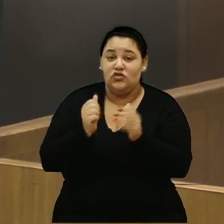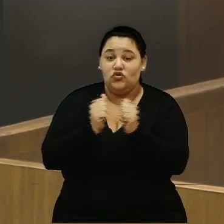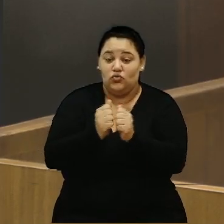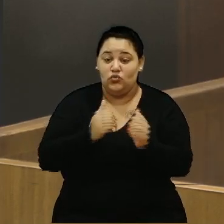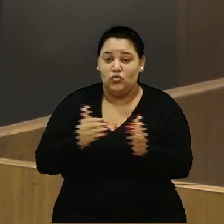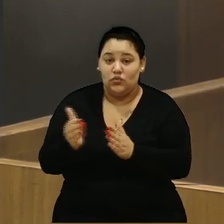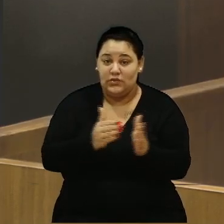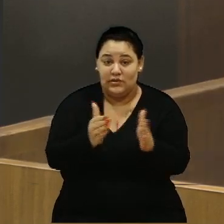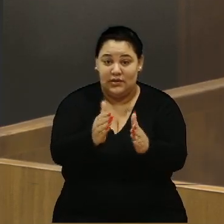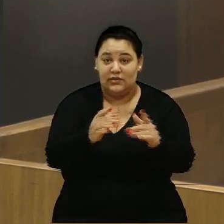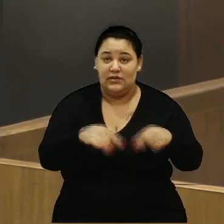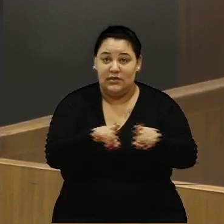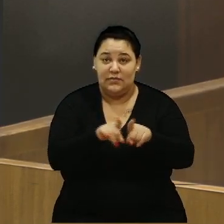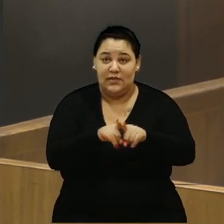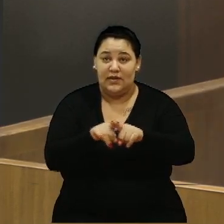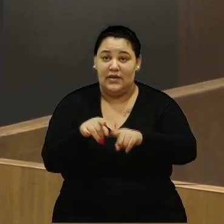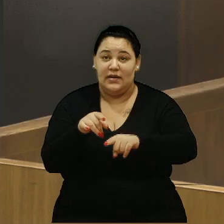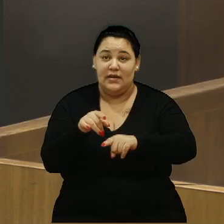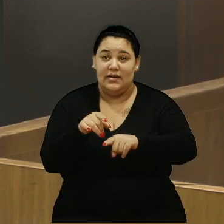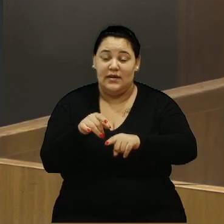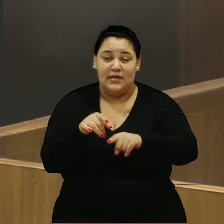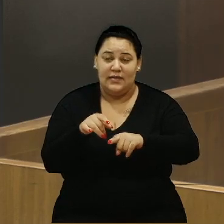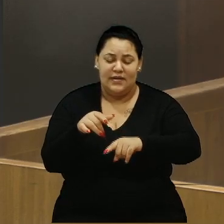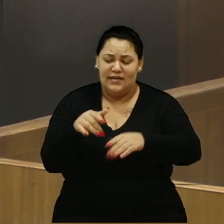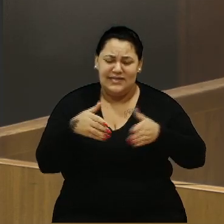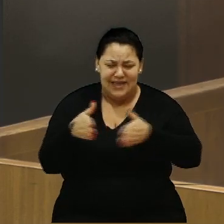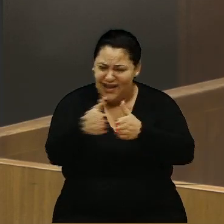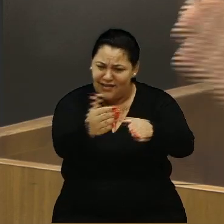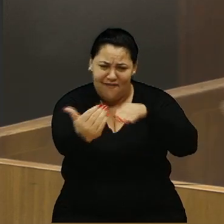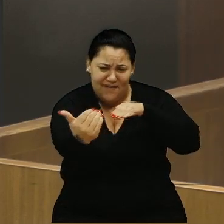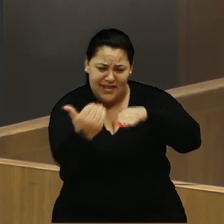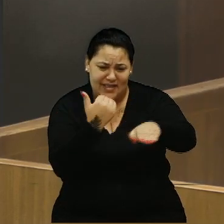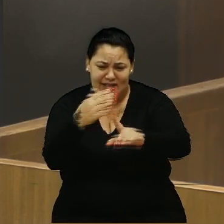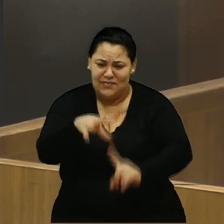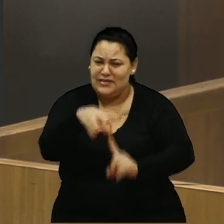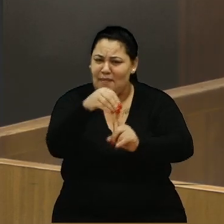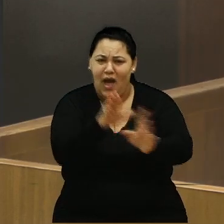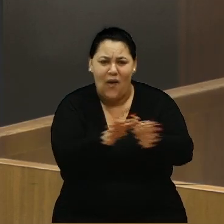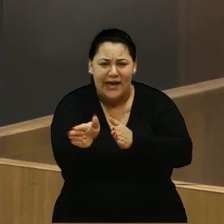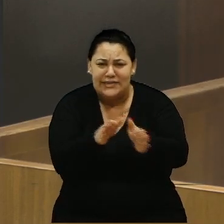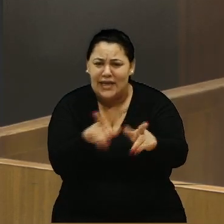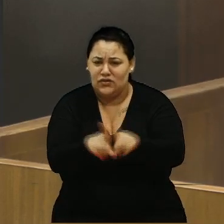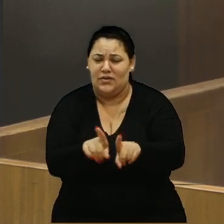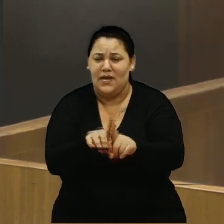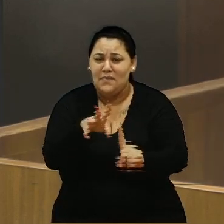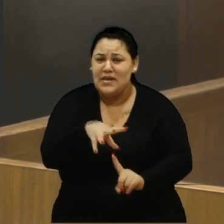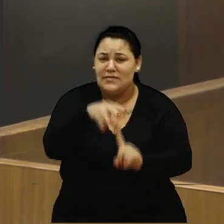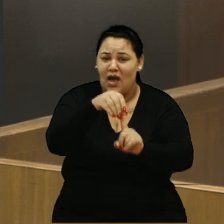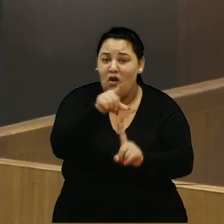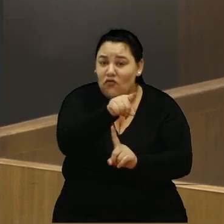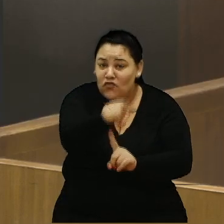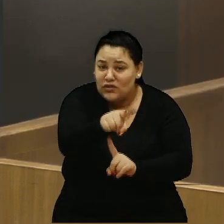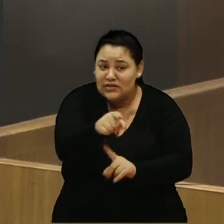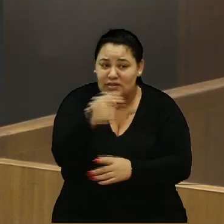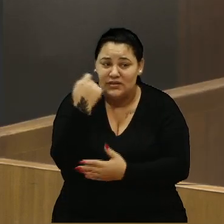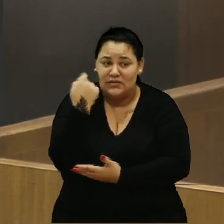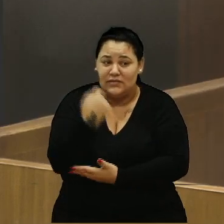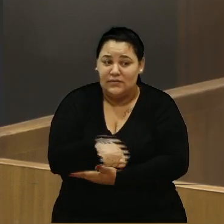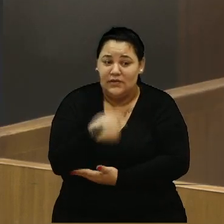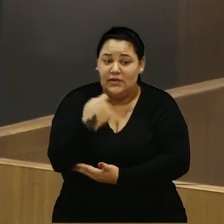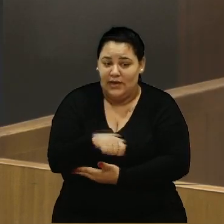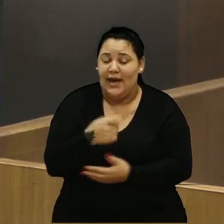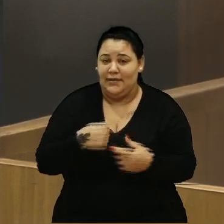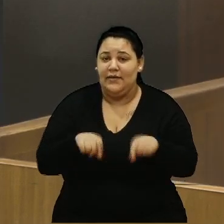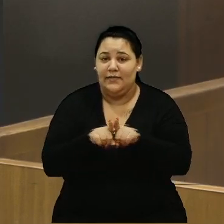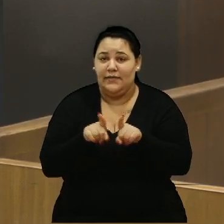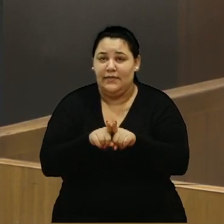estradas, passagens, enfim, estradas principais, né? Acessos, você precisa ir